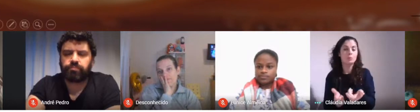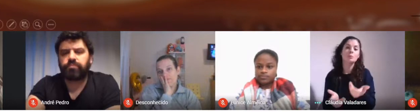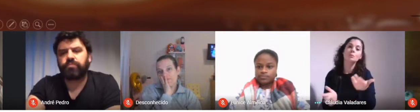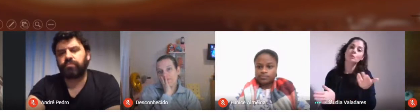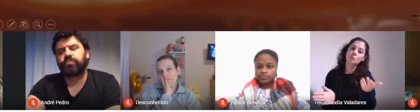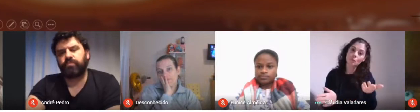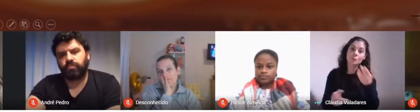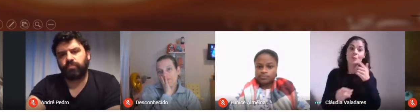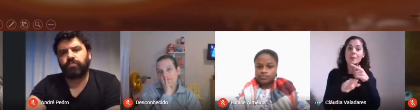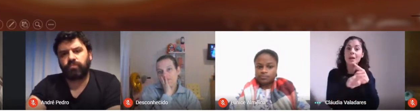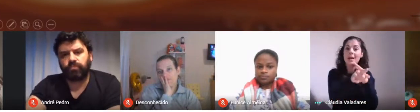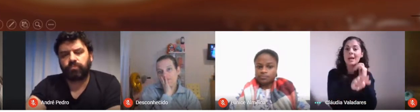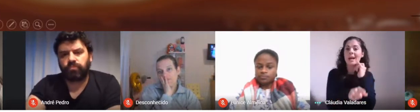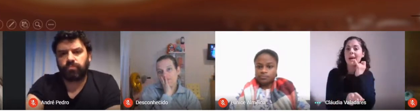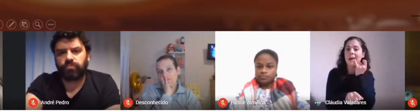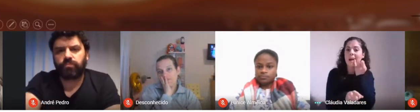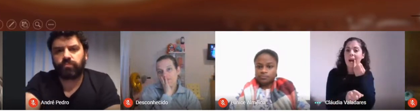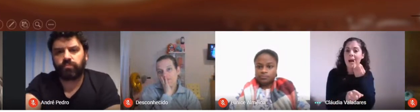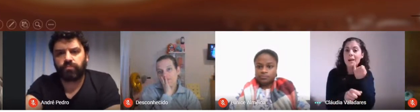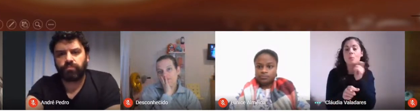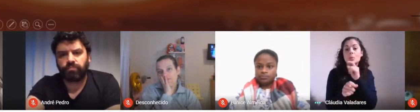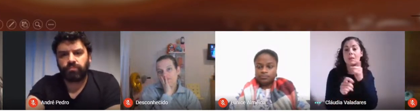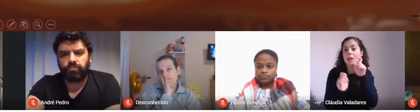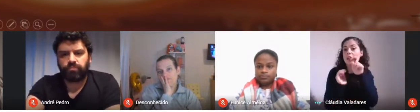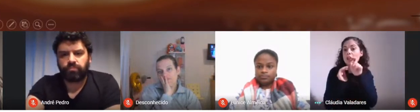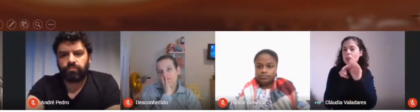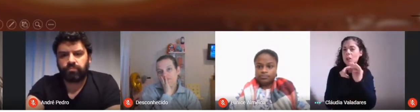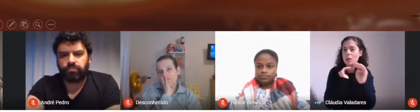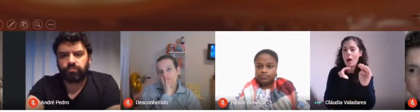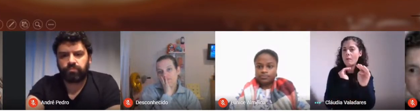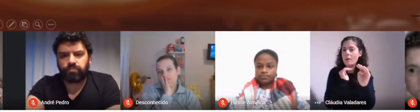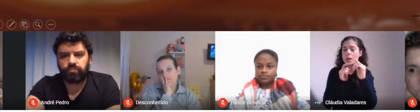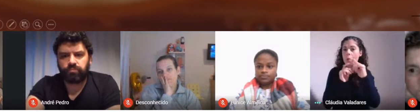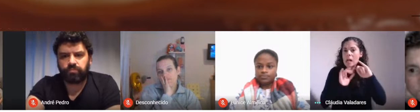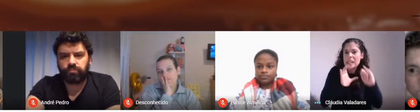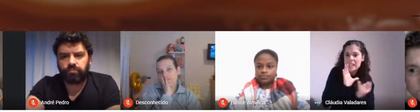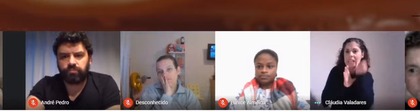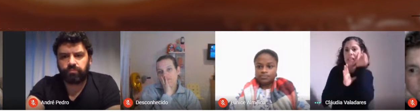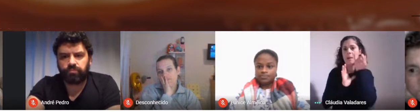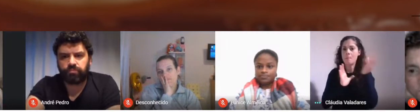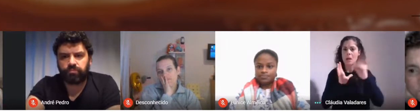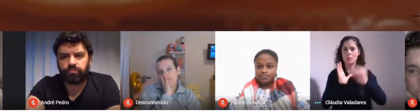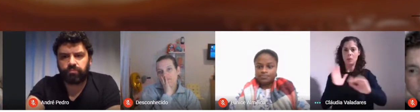a cárie pode estabilizar e não evoluir.